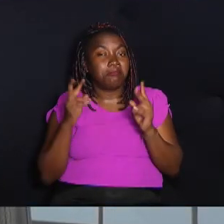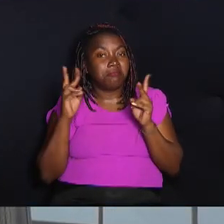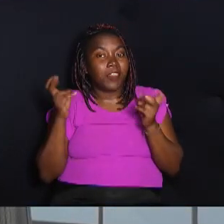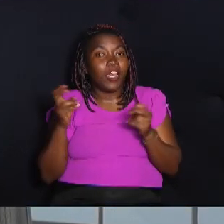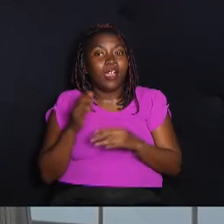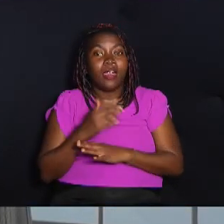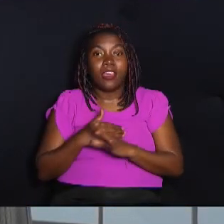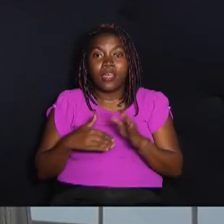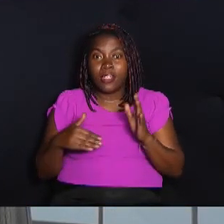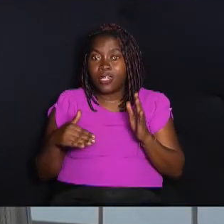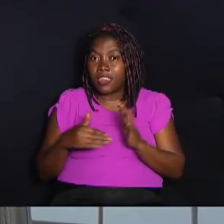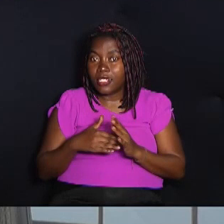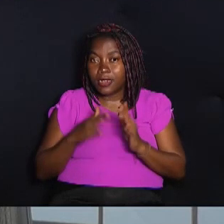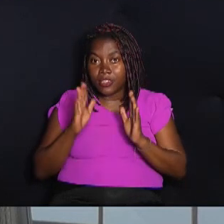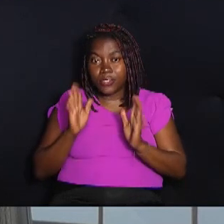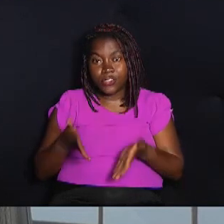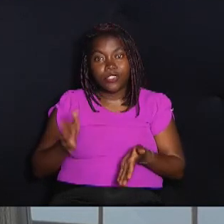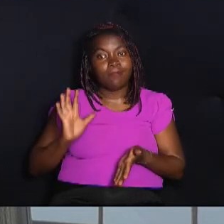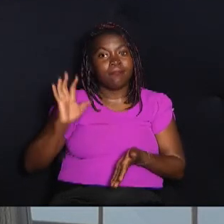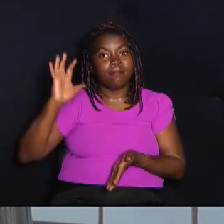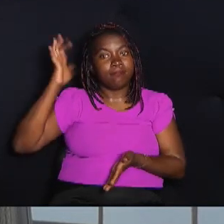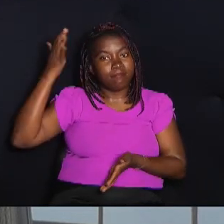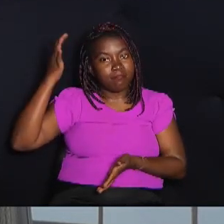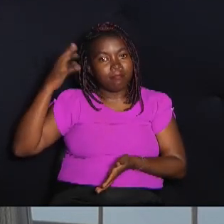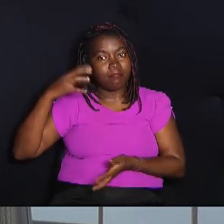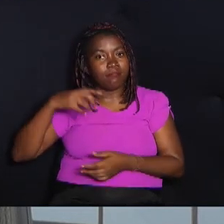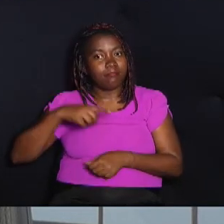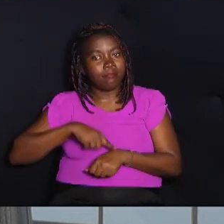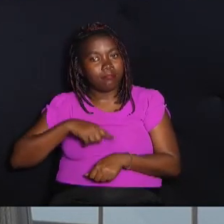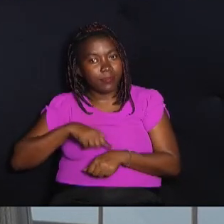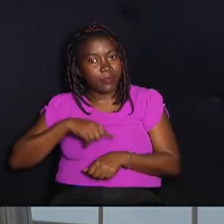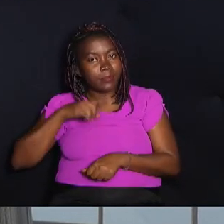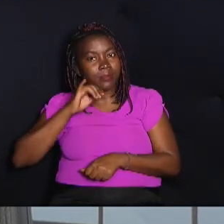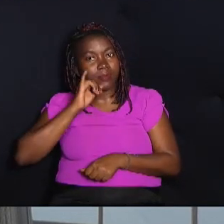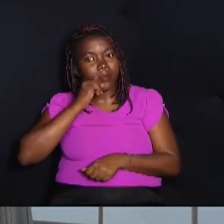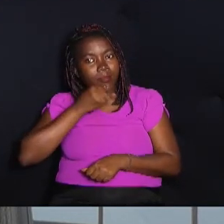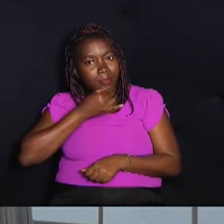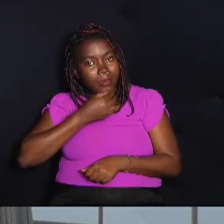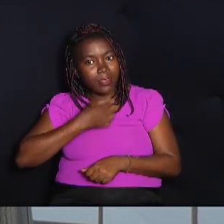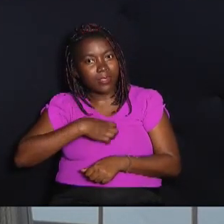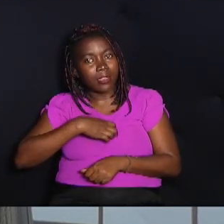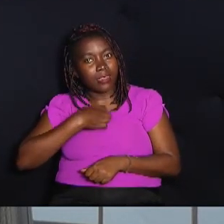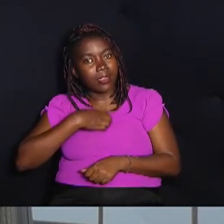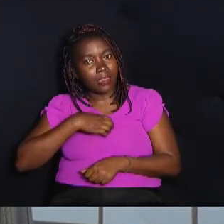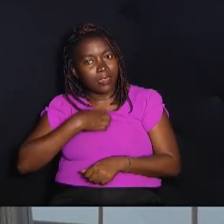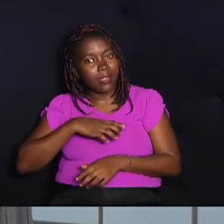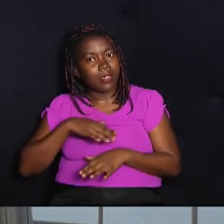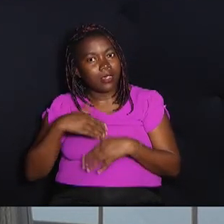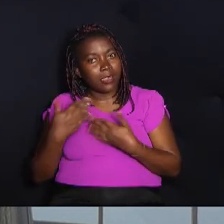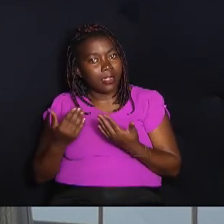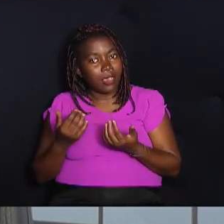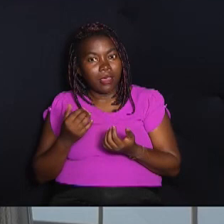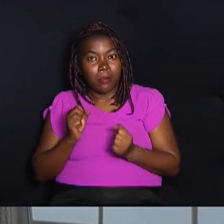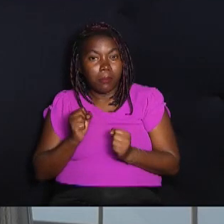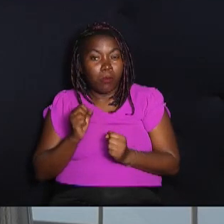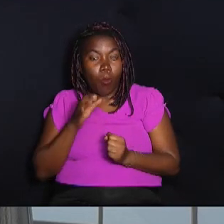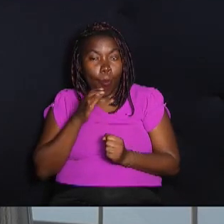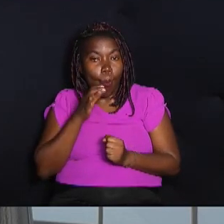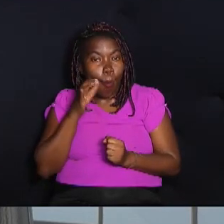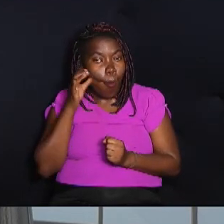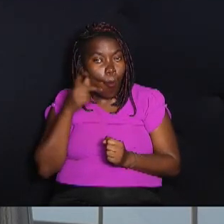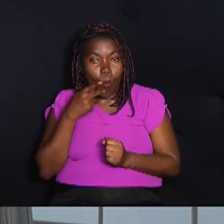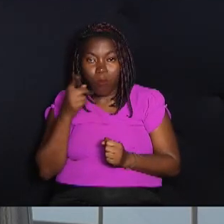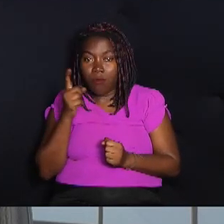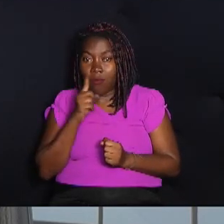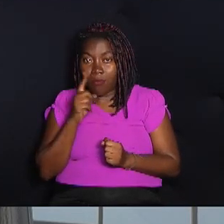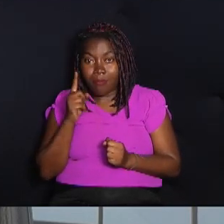Todo mundo já passou por um momento de tristeza, de raiva. Então, a gente pode não falar com as pessoas, mas a